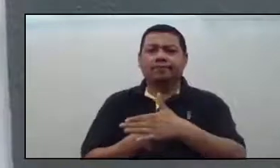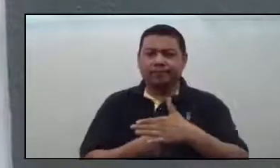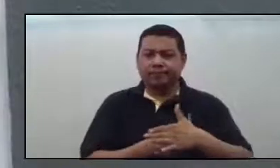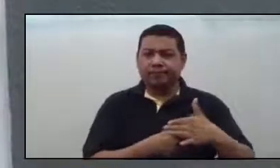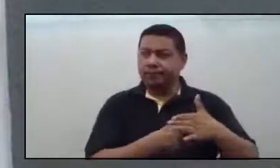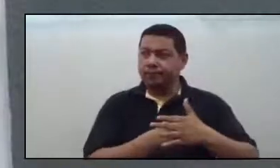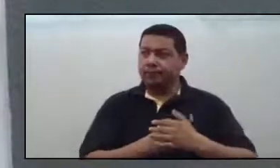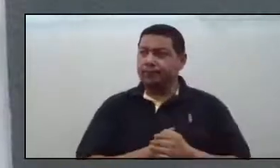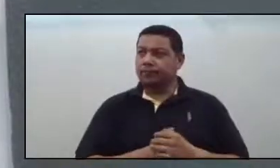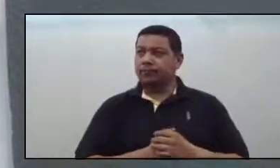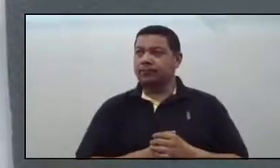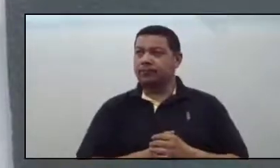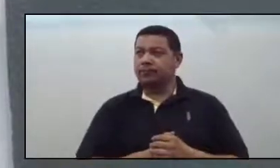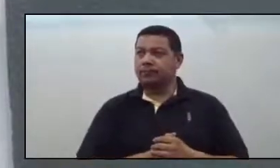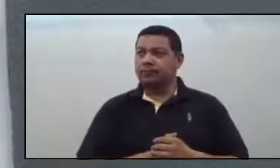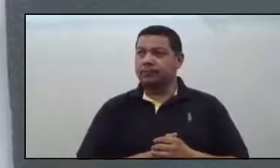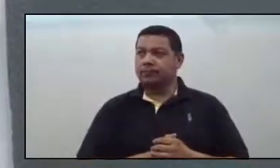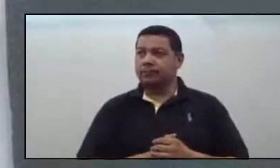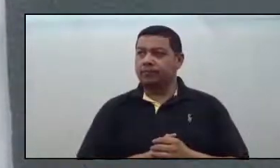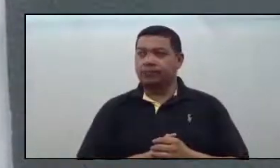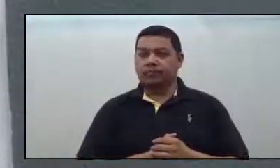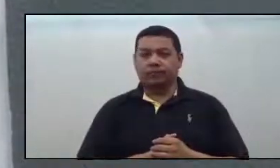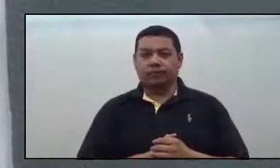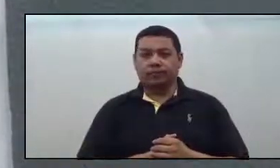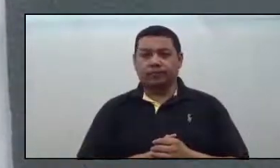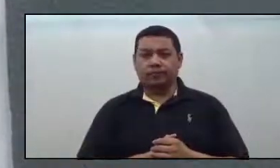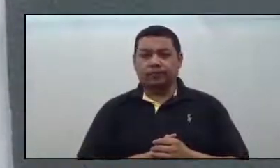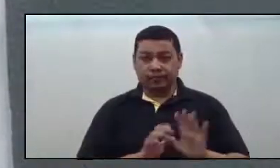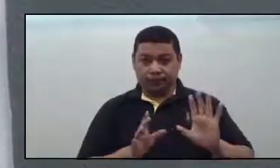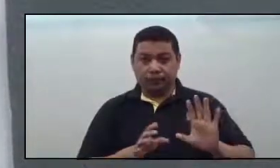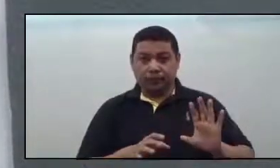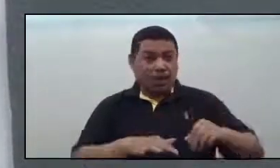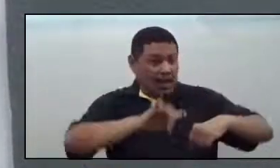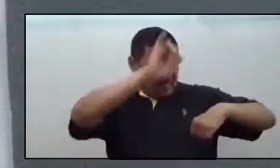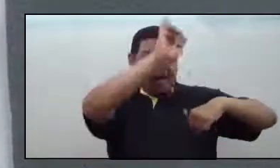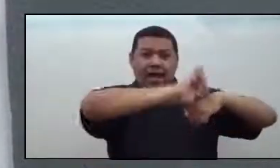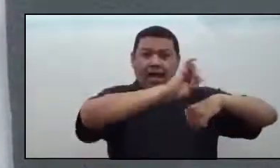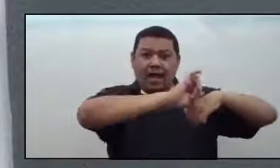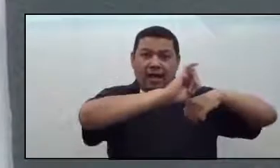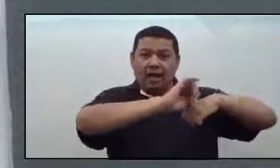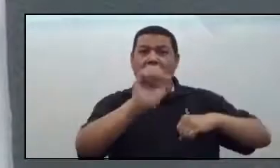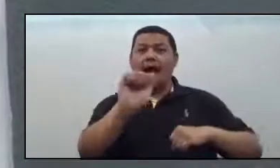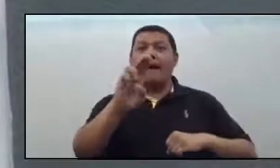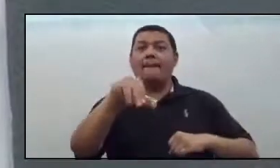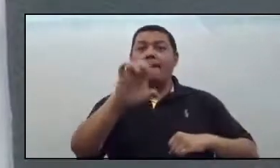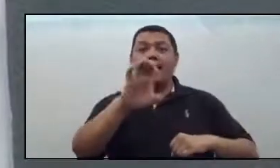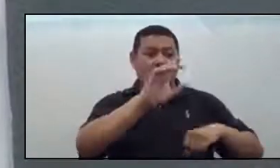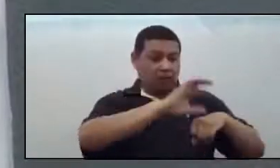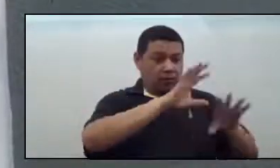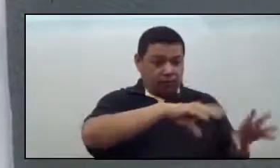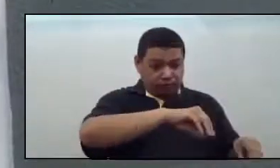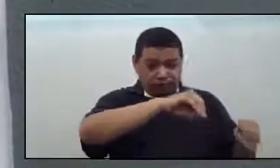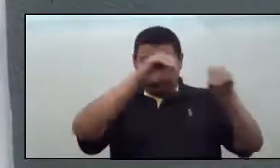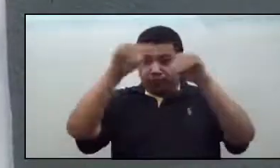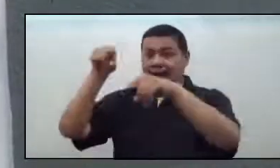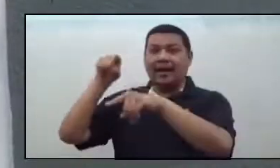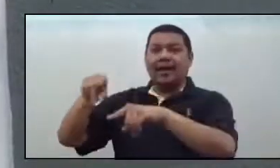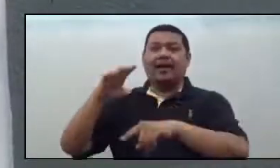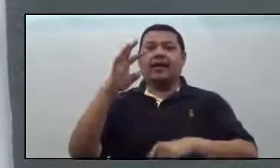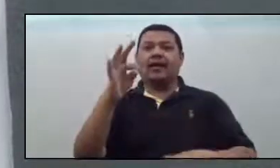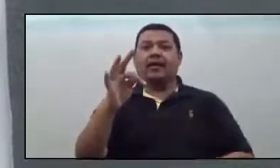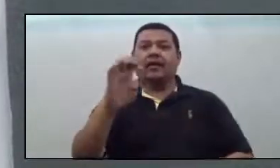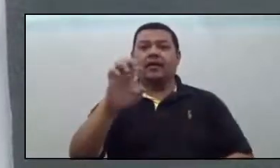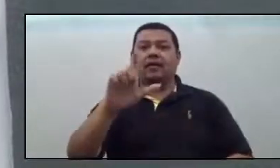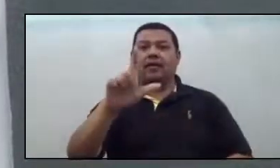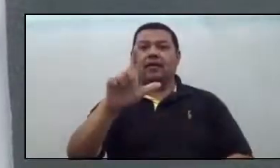uma indicação nossa, de estar transferindo a sede da Autarquia de Esportes para o espaço do Teleclube.